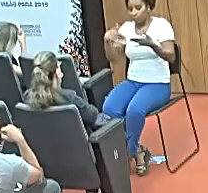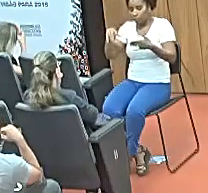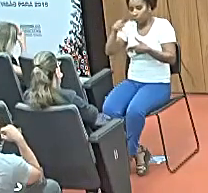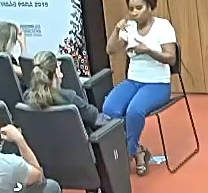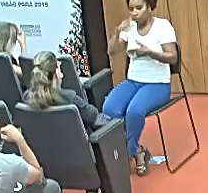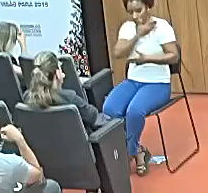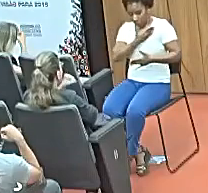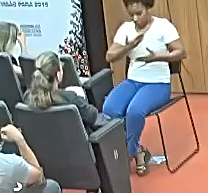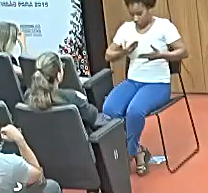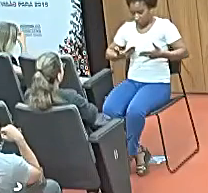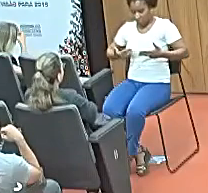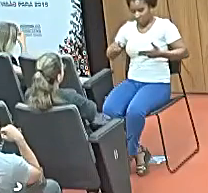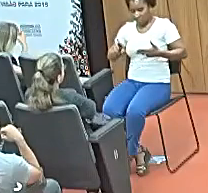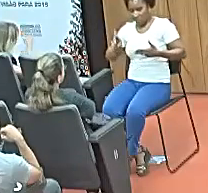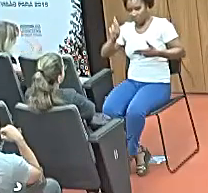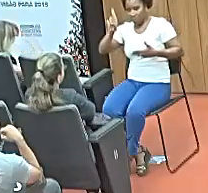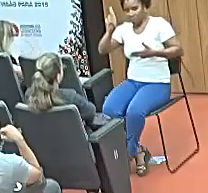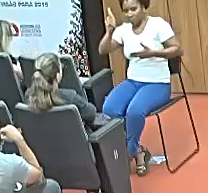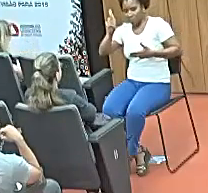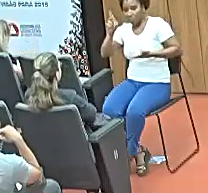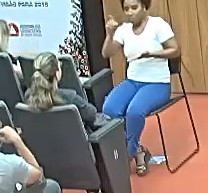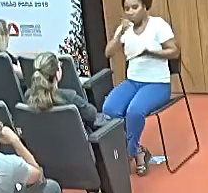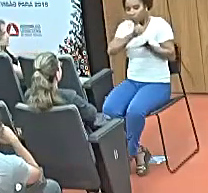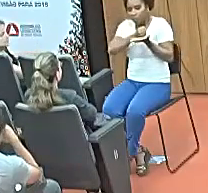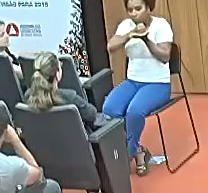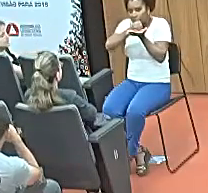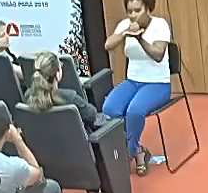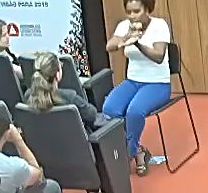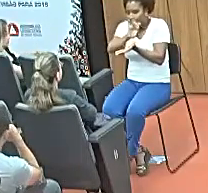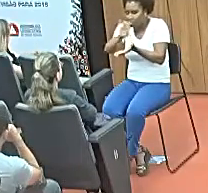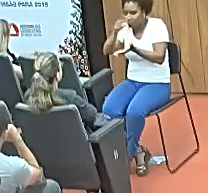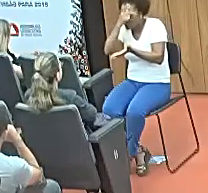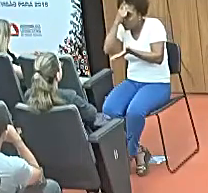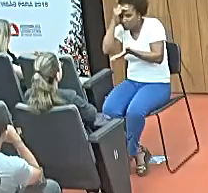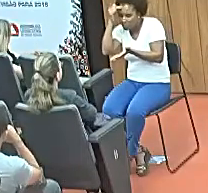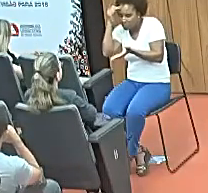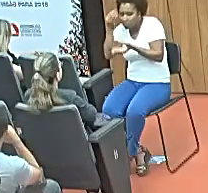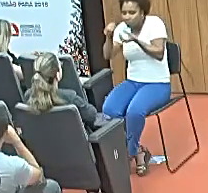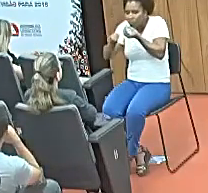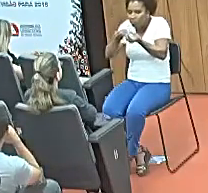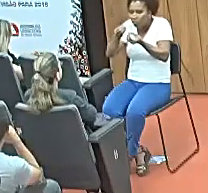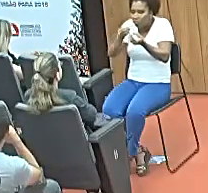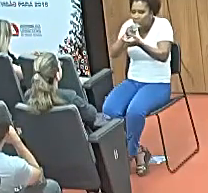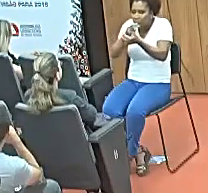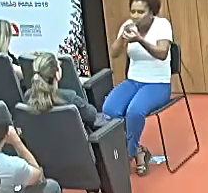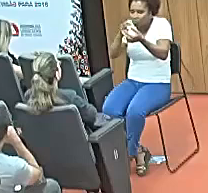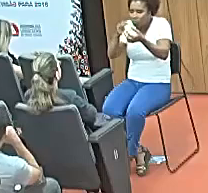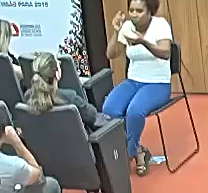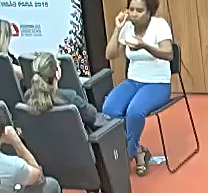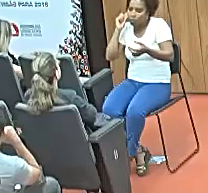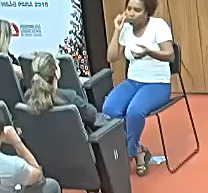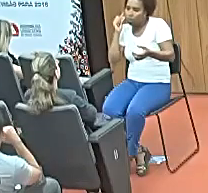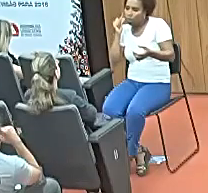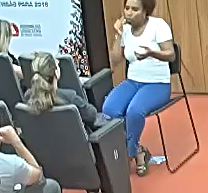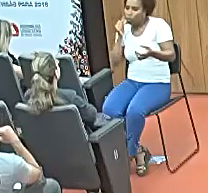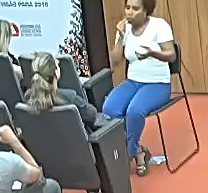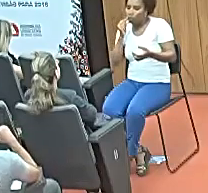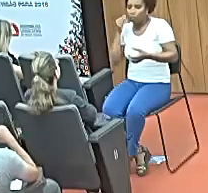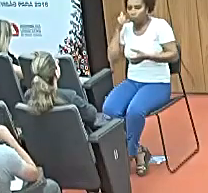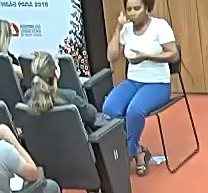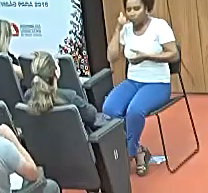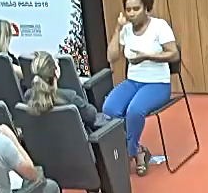fazem campanha bingo é coletam recursos através de telemarketing com a sociedade para